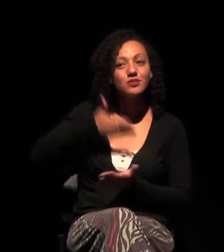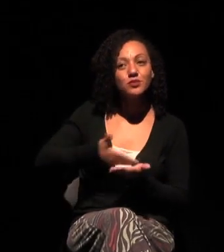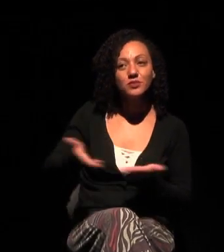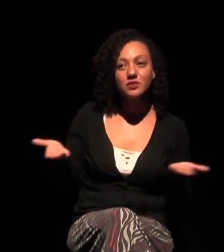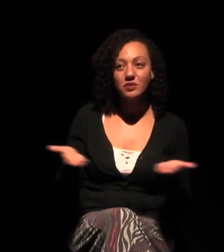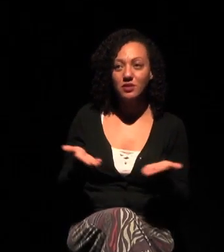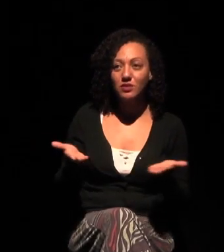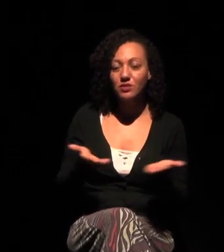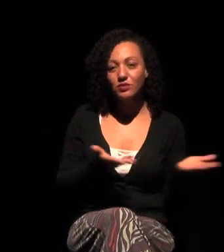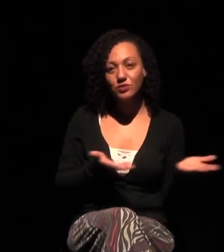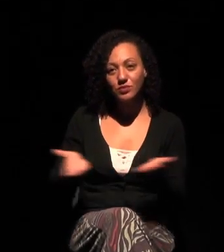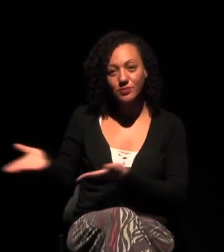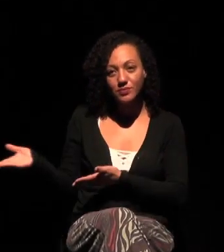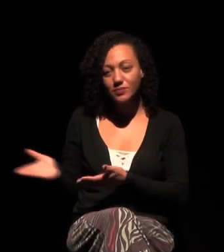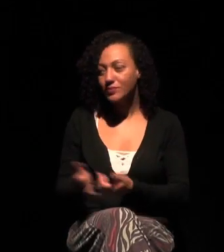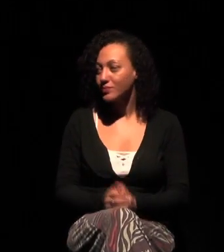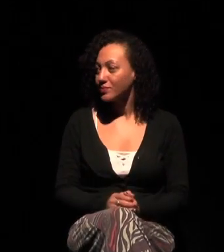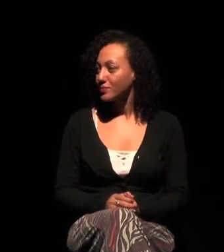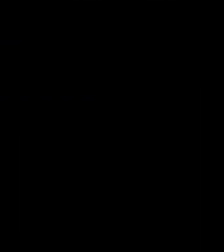chamar os nossos convidados